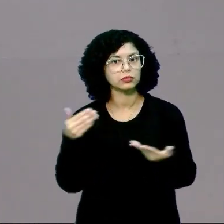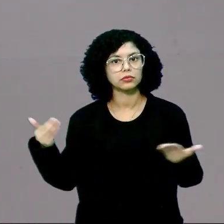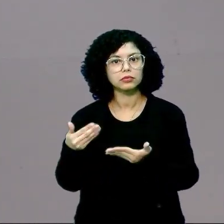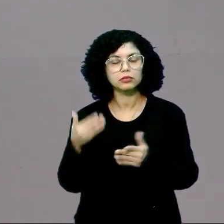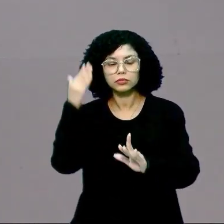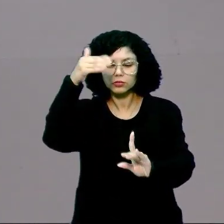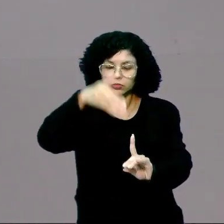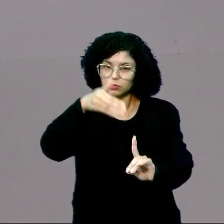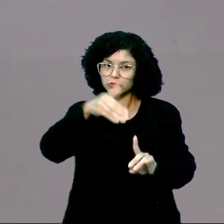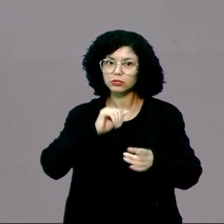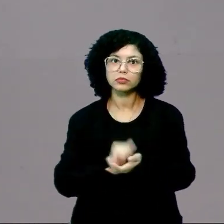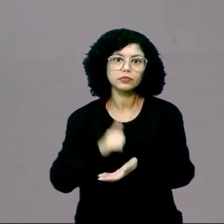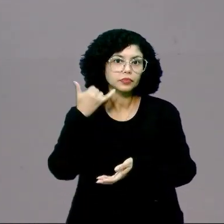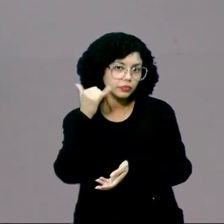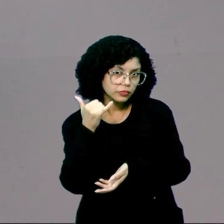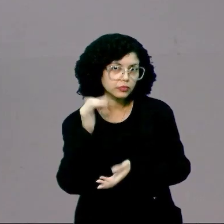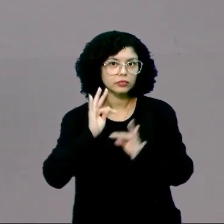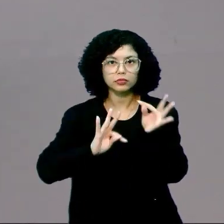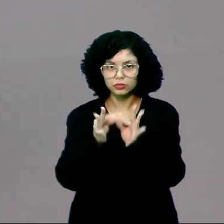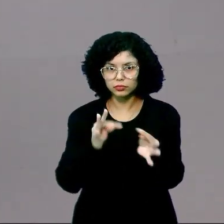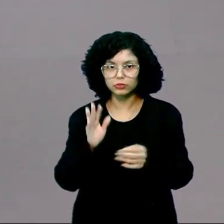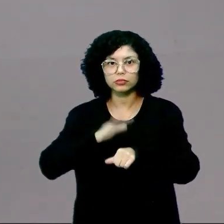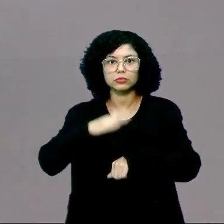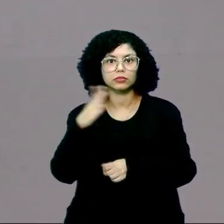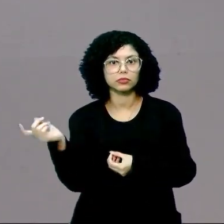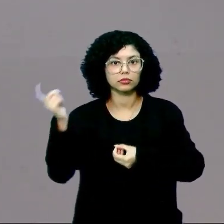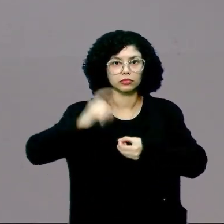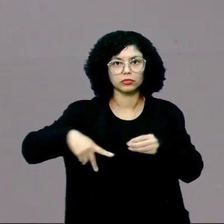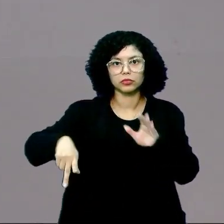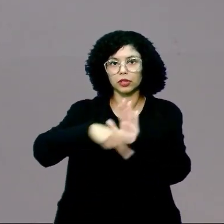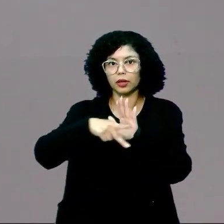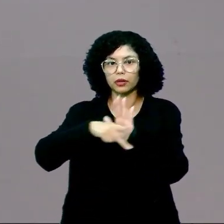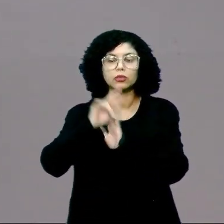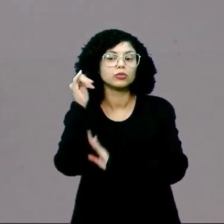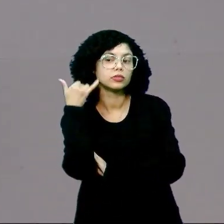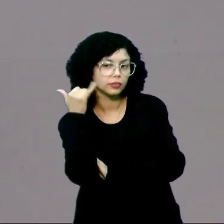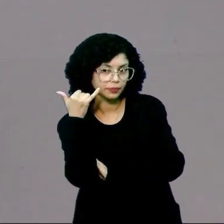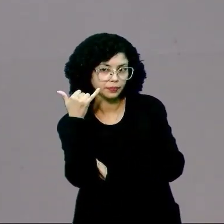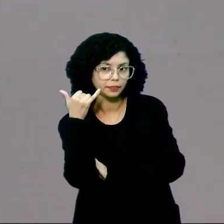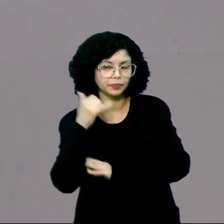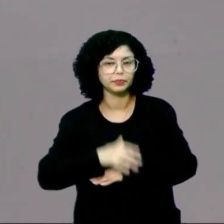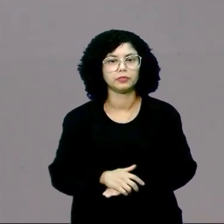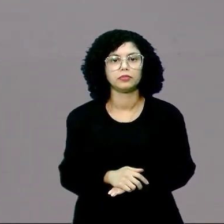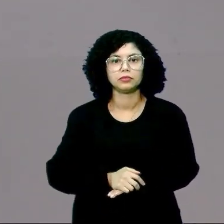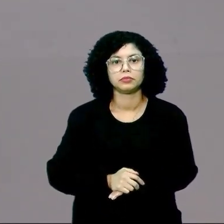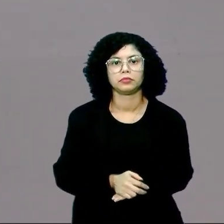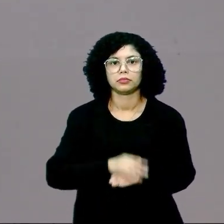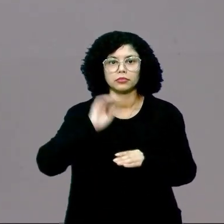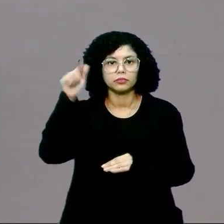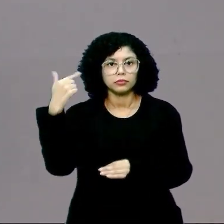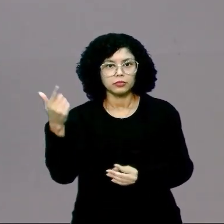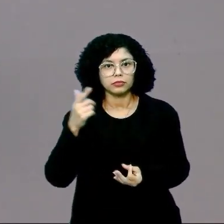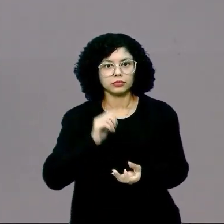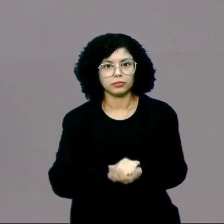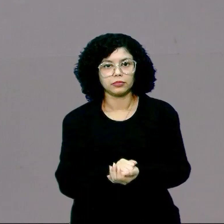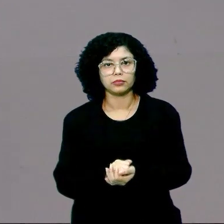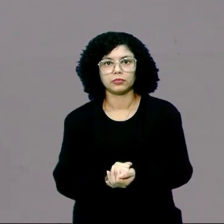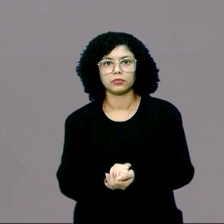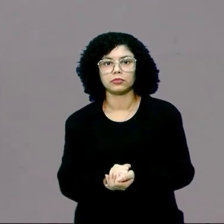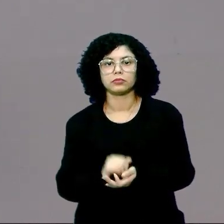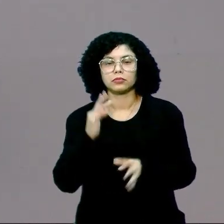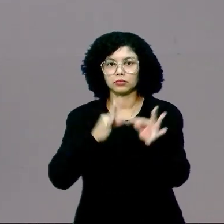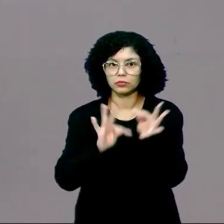principalmente referente aos aparelhos tecnológicos, e mais voltado especificamente para o celular, que é aquele